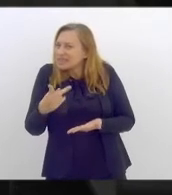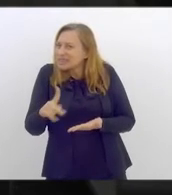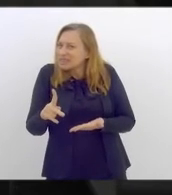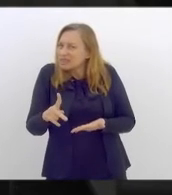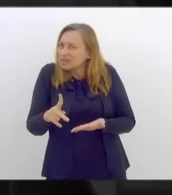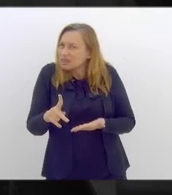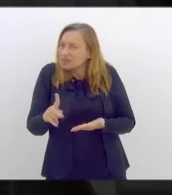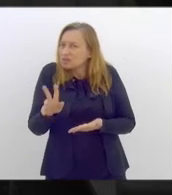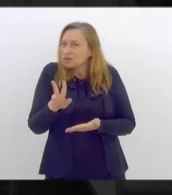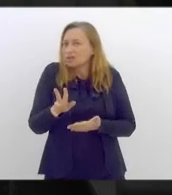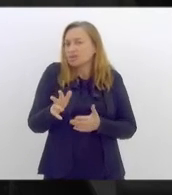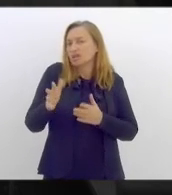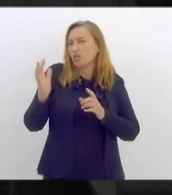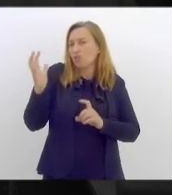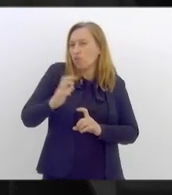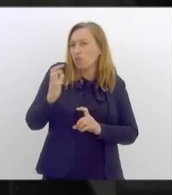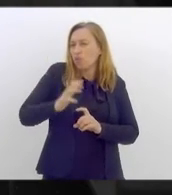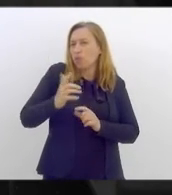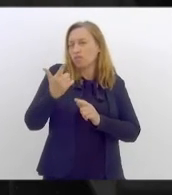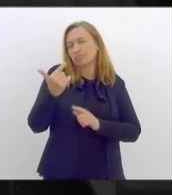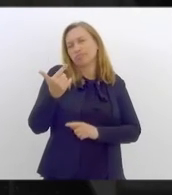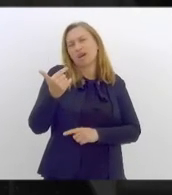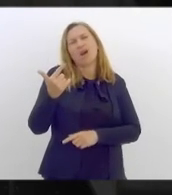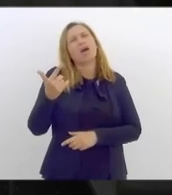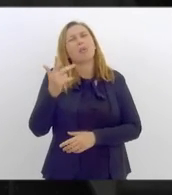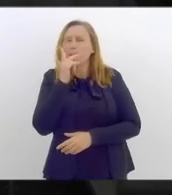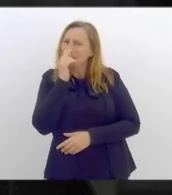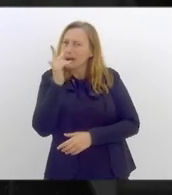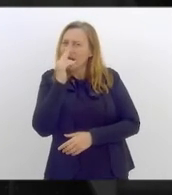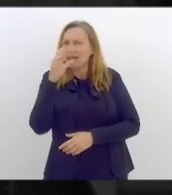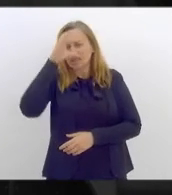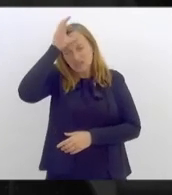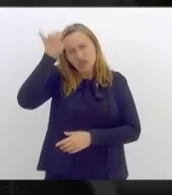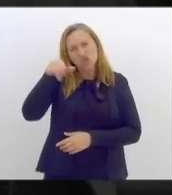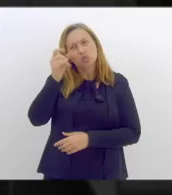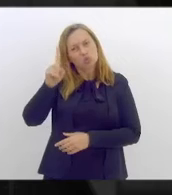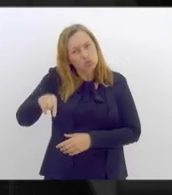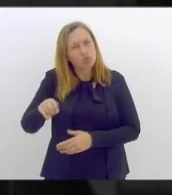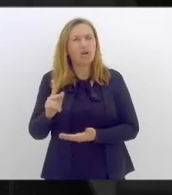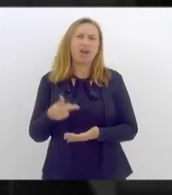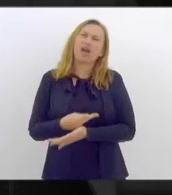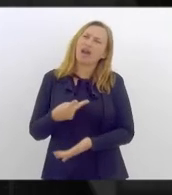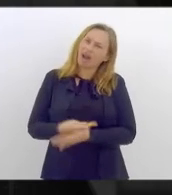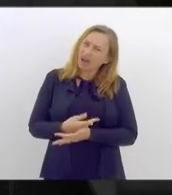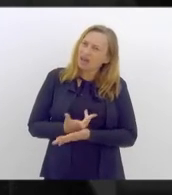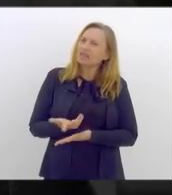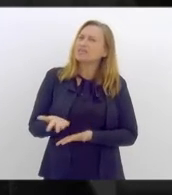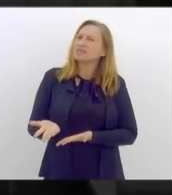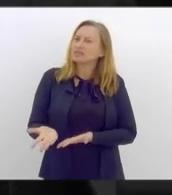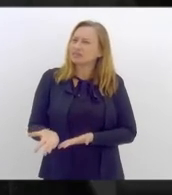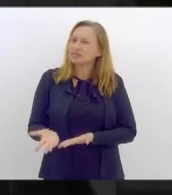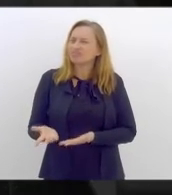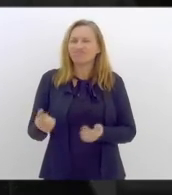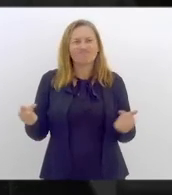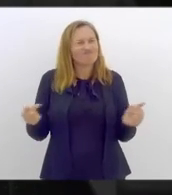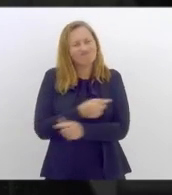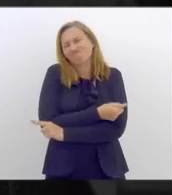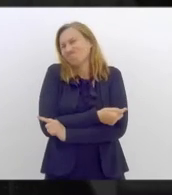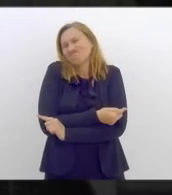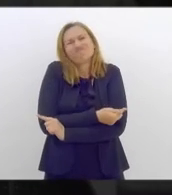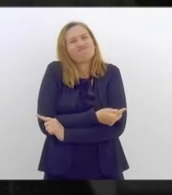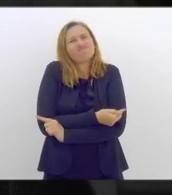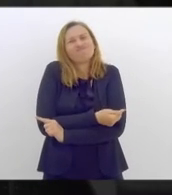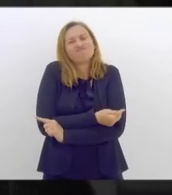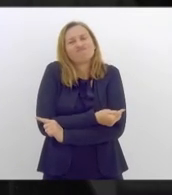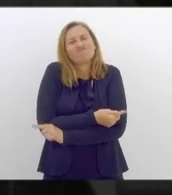Apologia as armas me parece te ajudo não só inadequado Como assim incompatível com